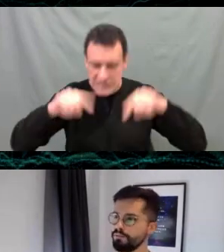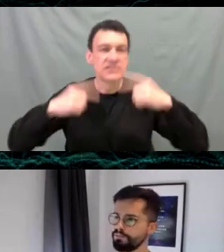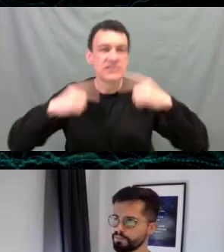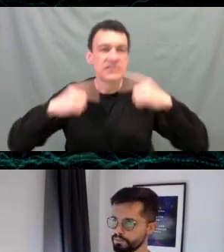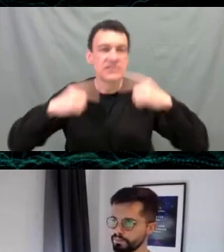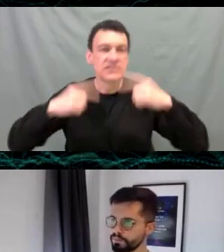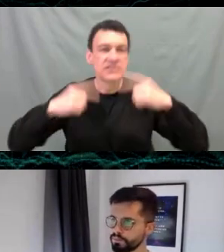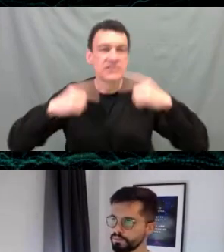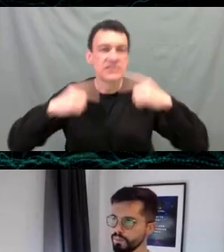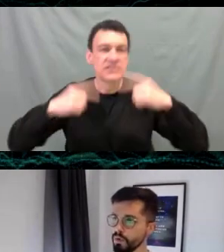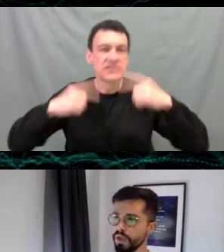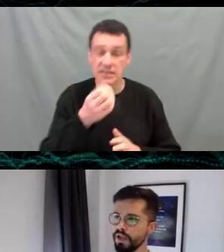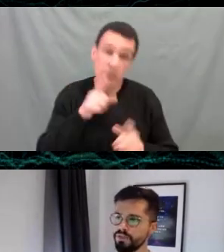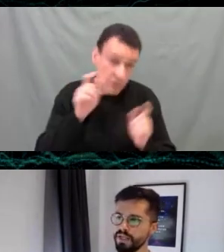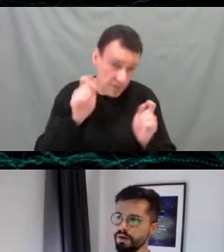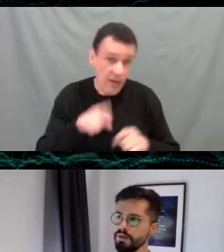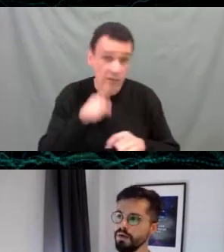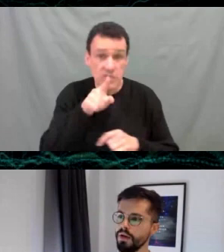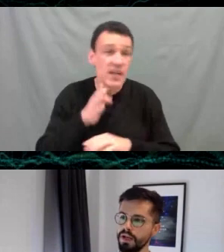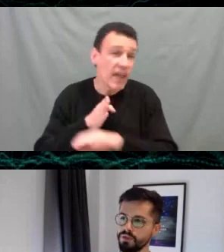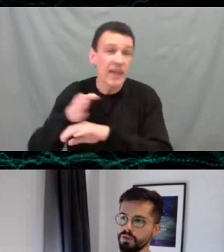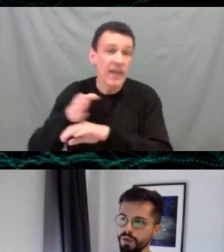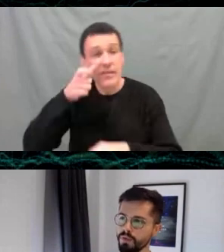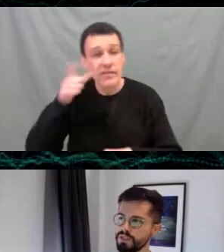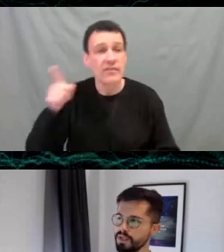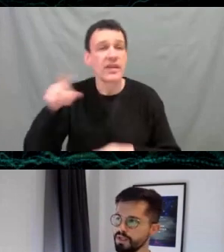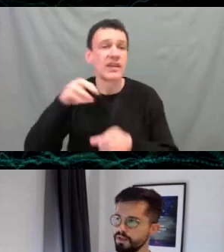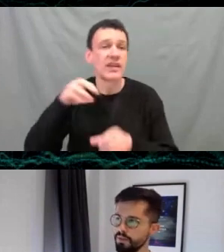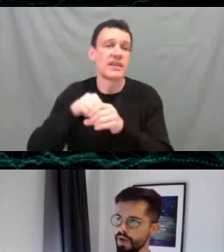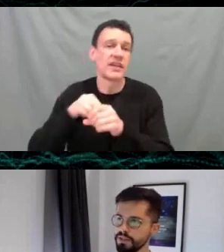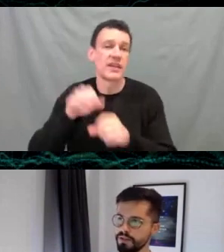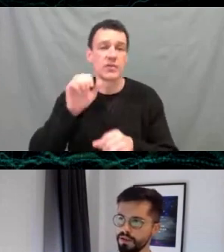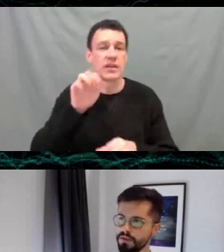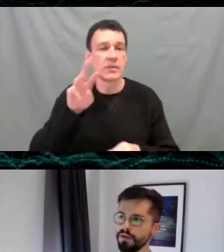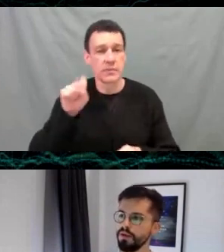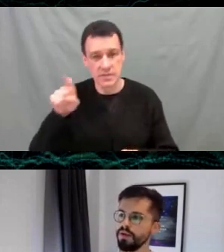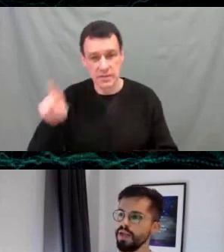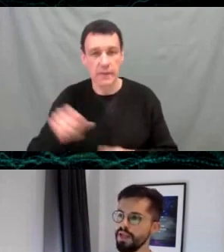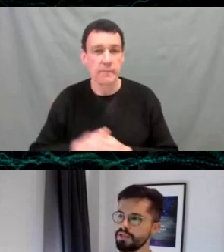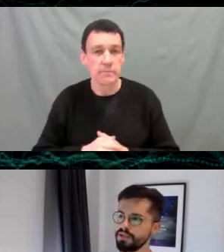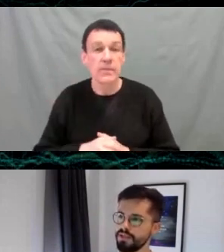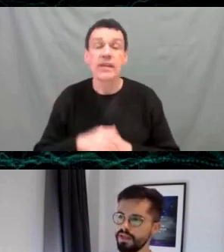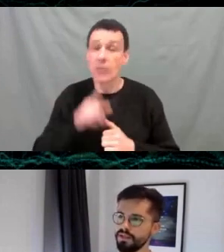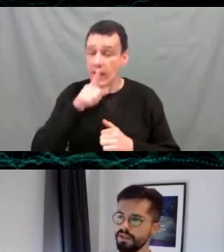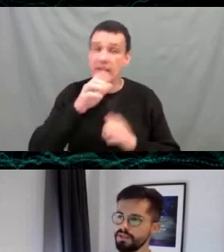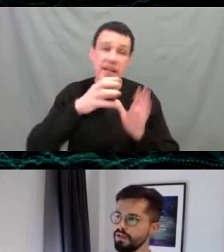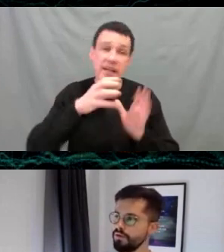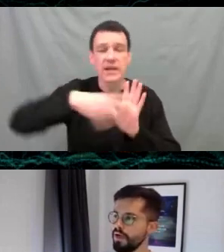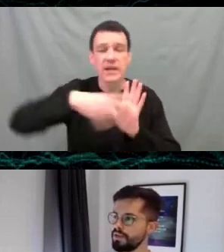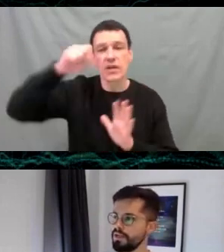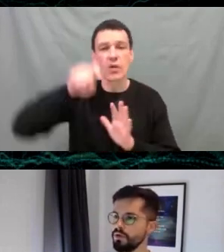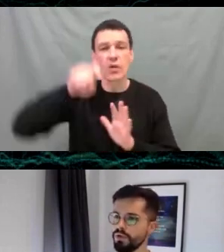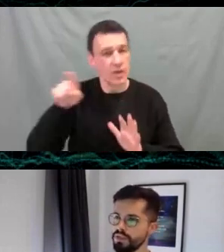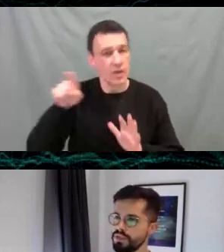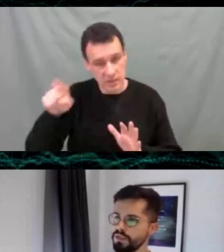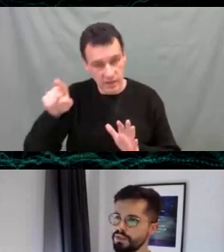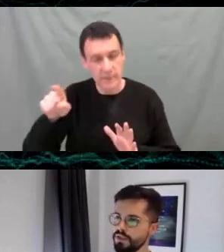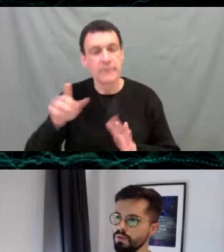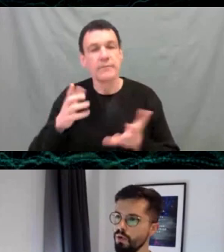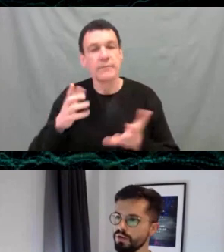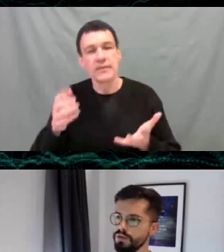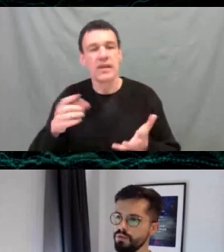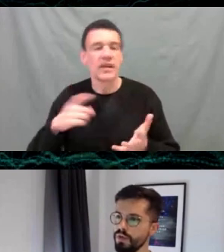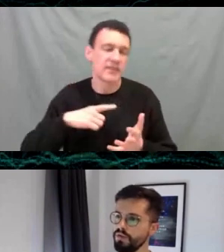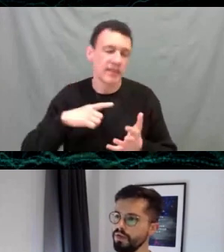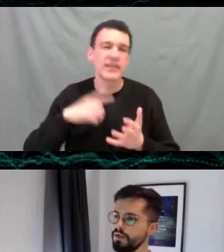tá rodando lá na WS tá o que eles fizeram ele subiu uma Instância na WS tá E aí você está inicializando essa daqui são